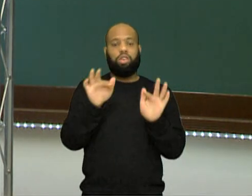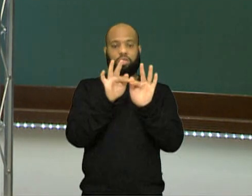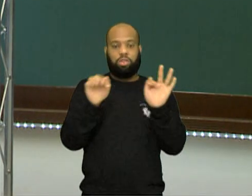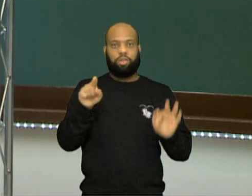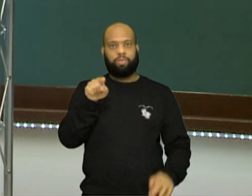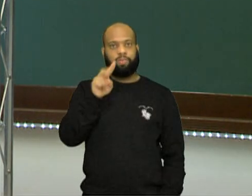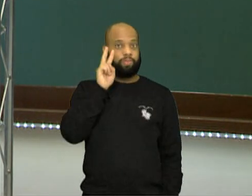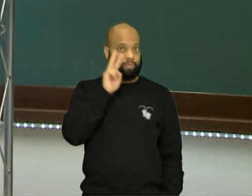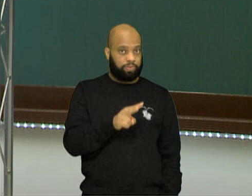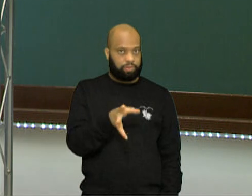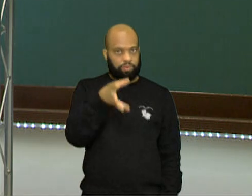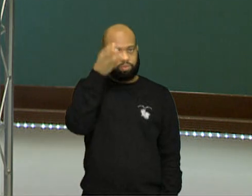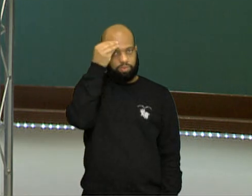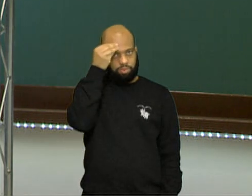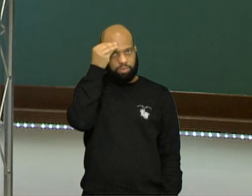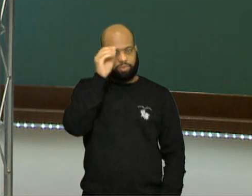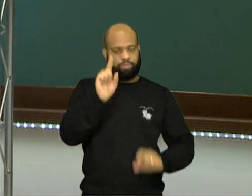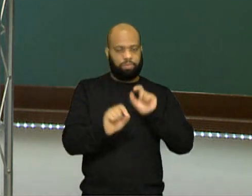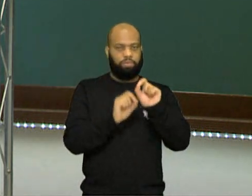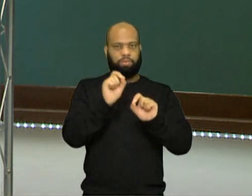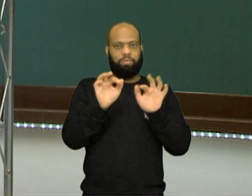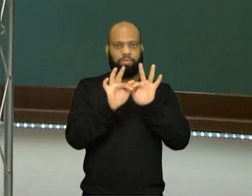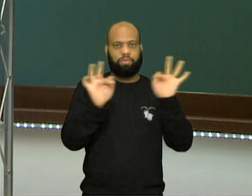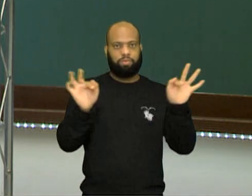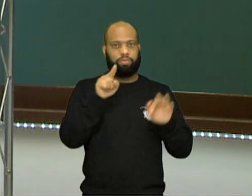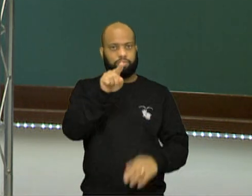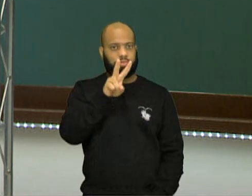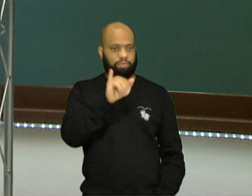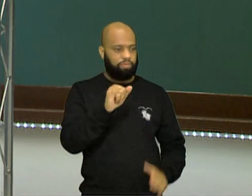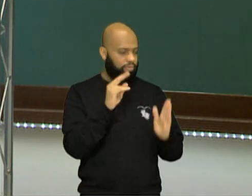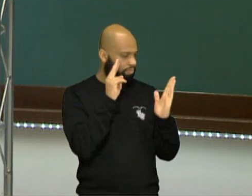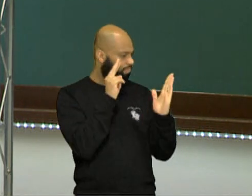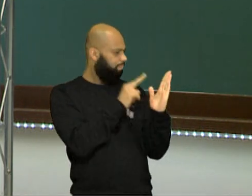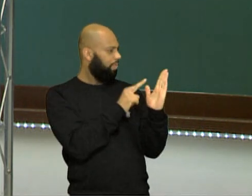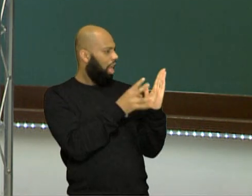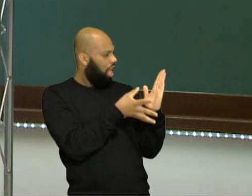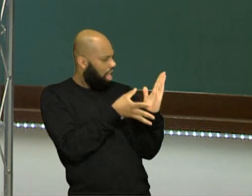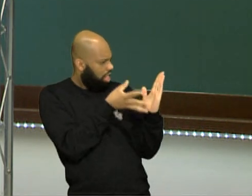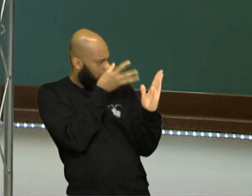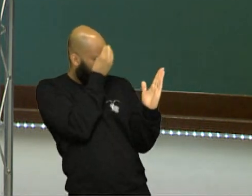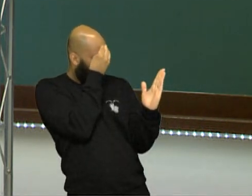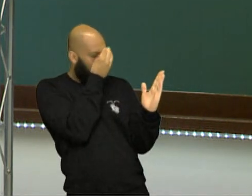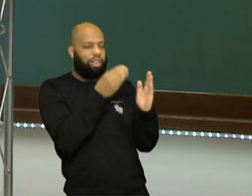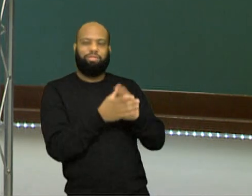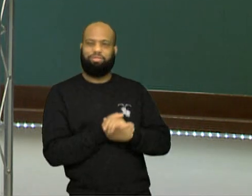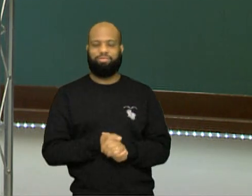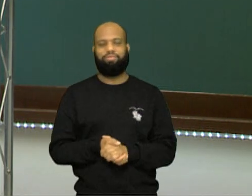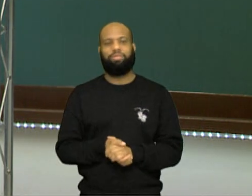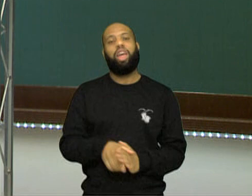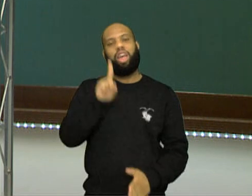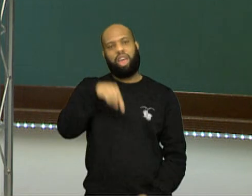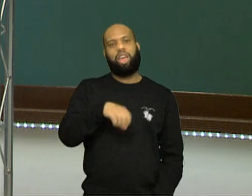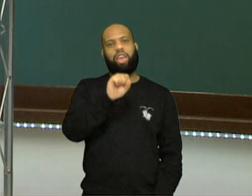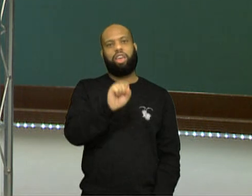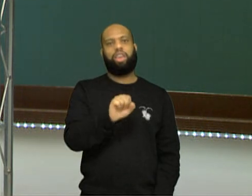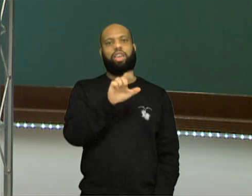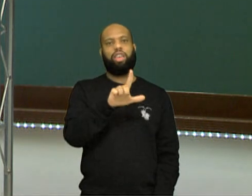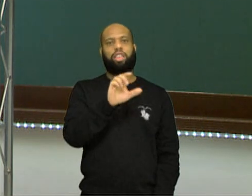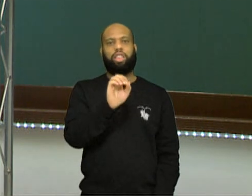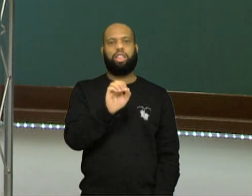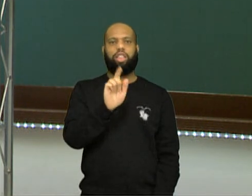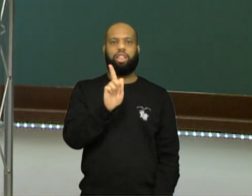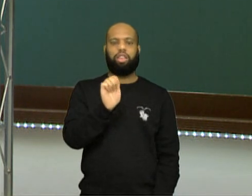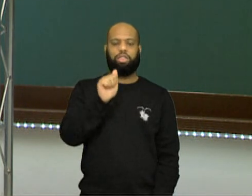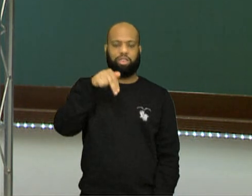tua cabeça, é a frase que vai grudar em você quando você observar, quando você verificar